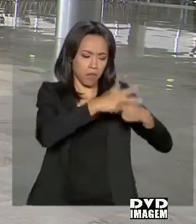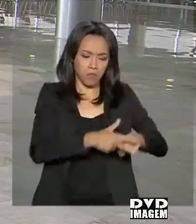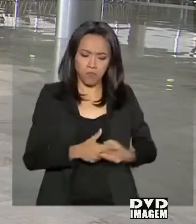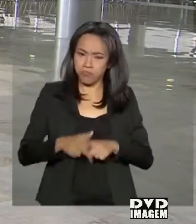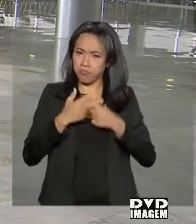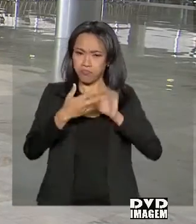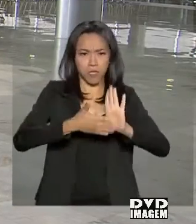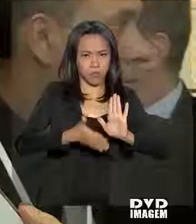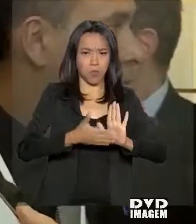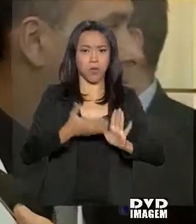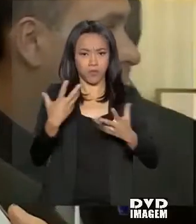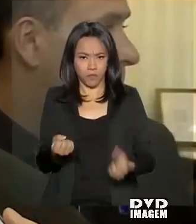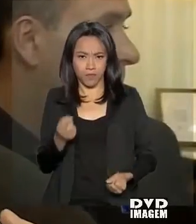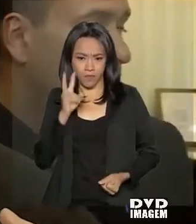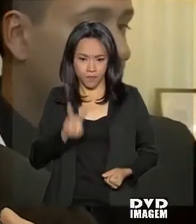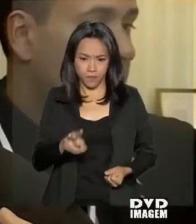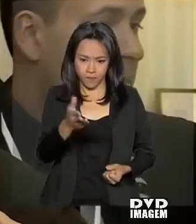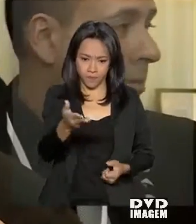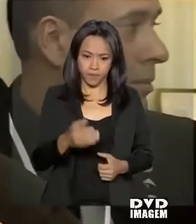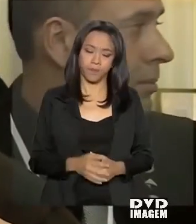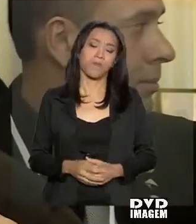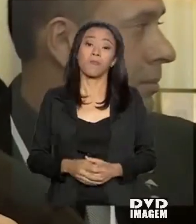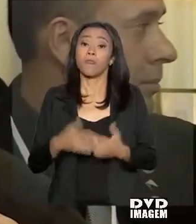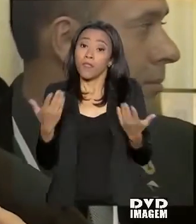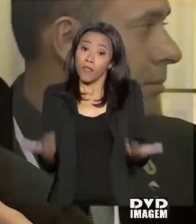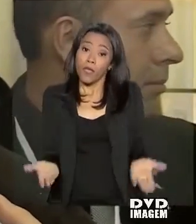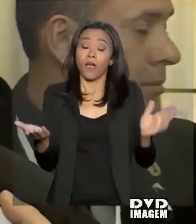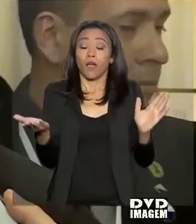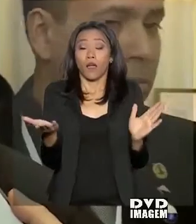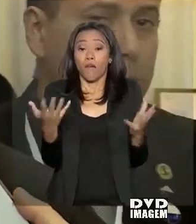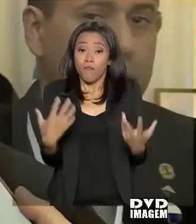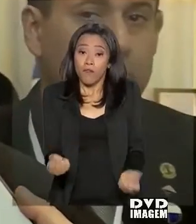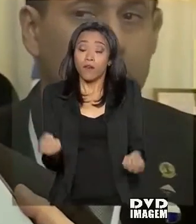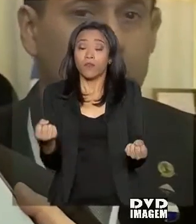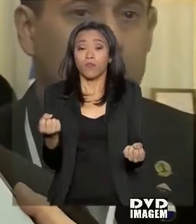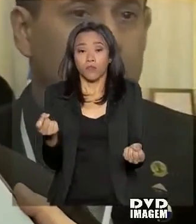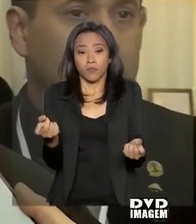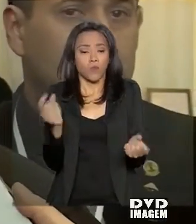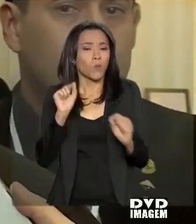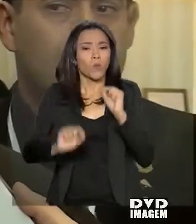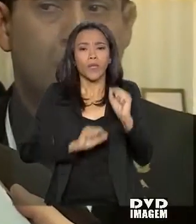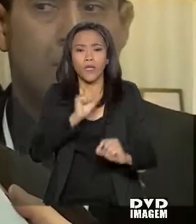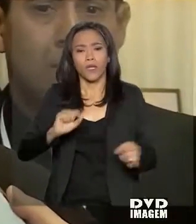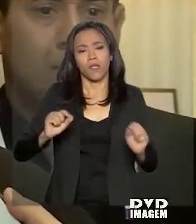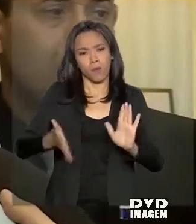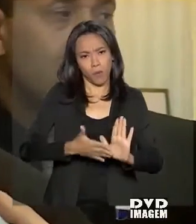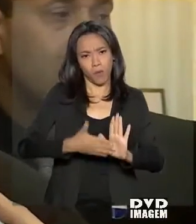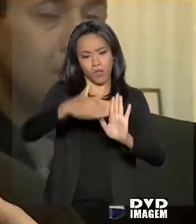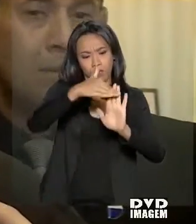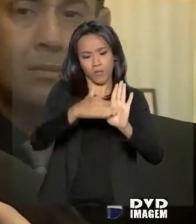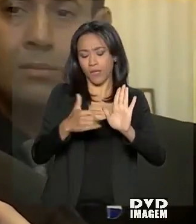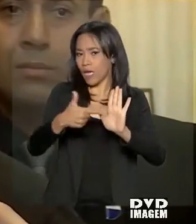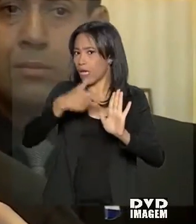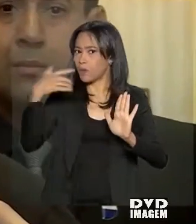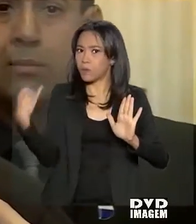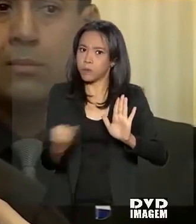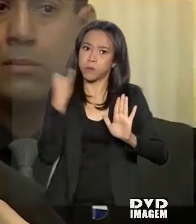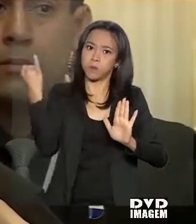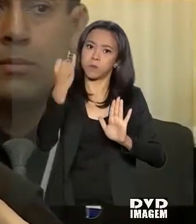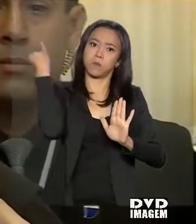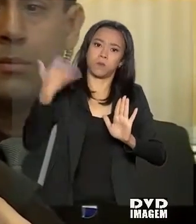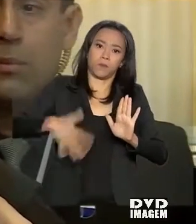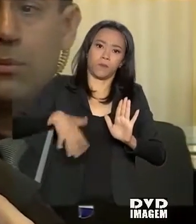ver. A Previdência, então vamos jogar pesado na Previdência, porque ela é um marco, né? Se der